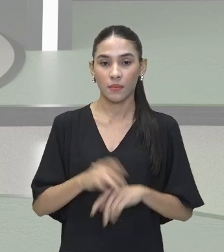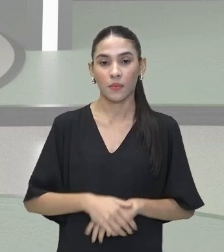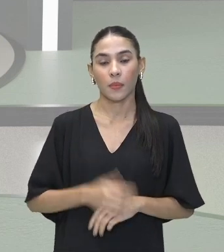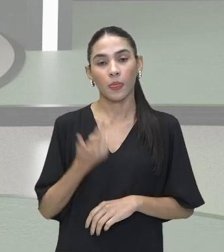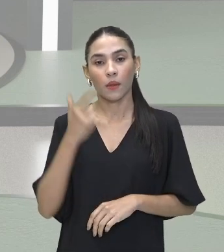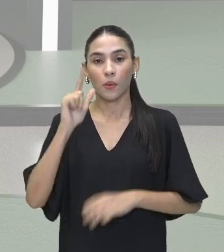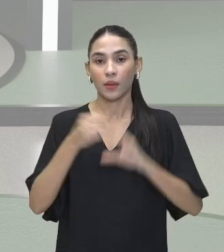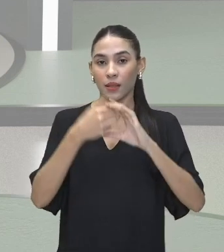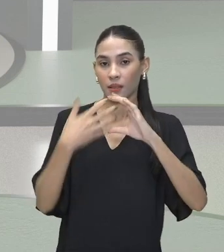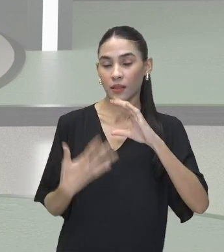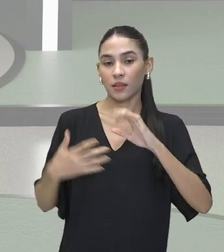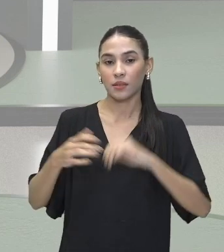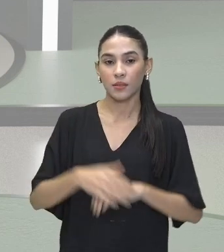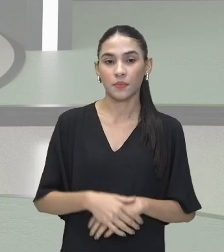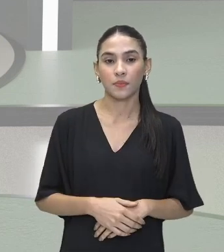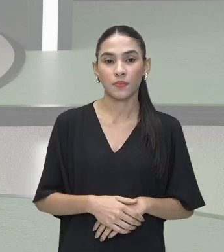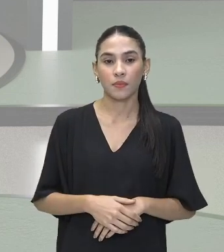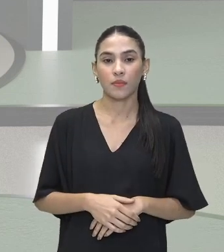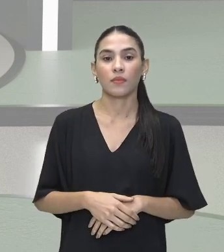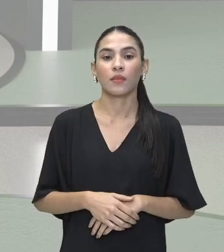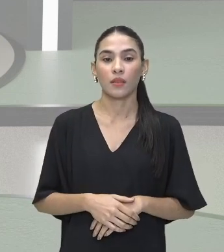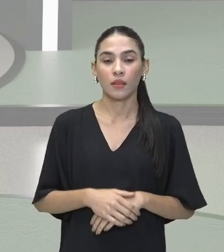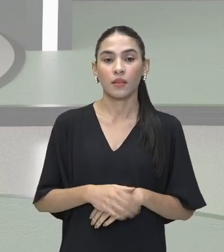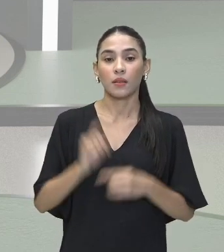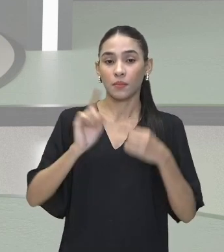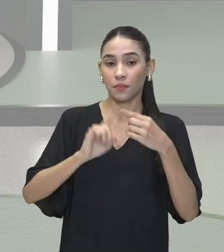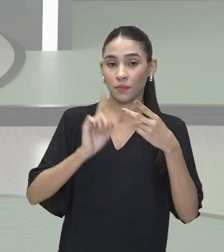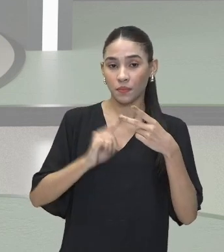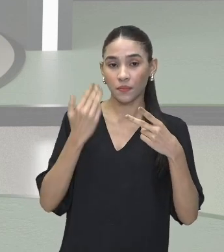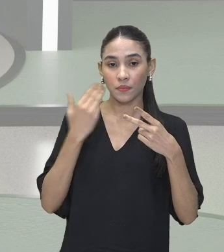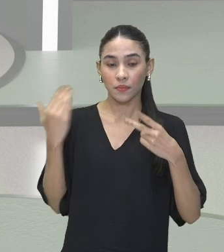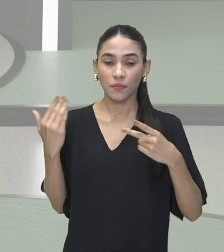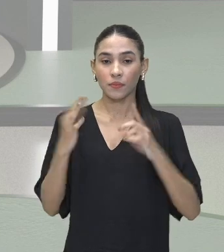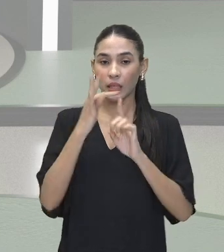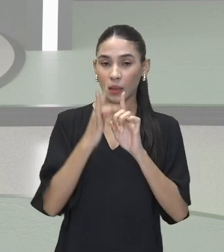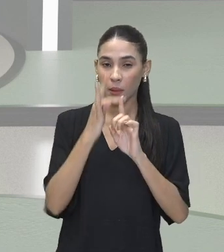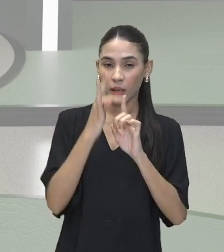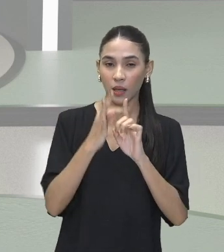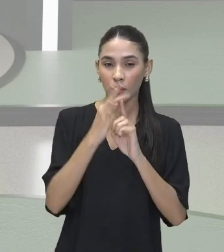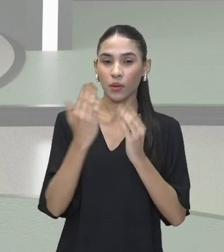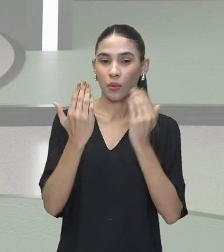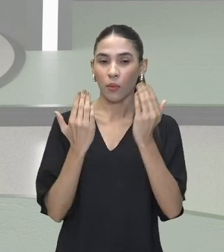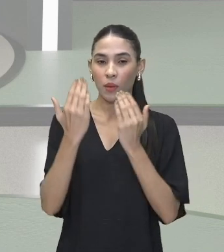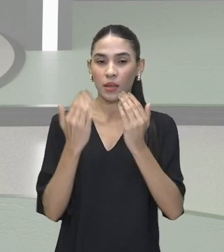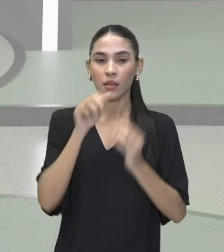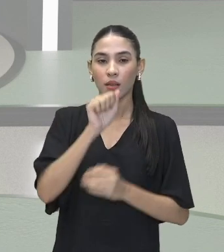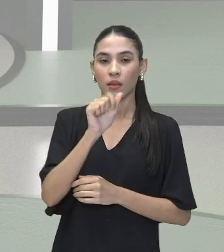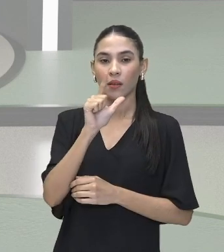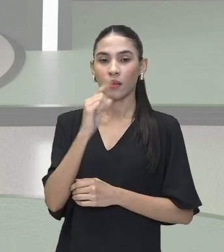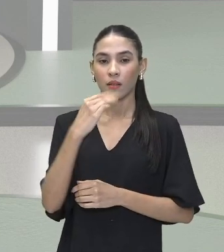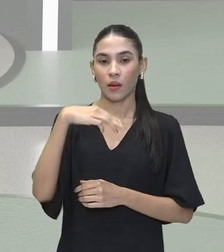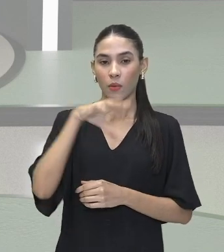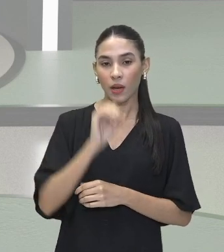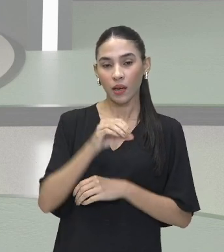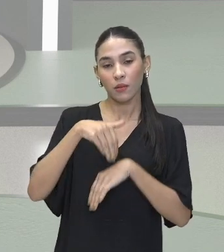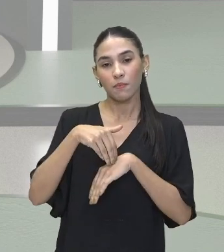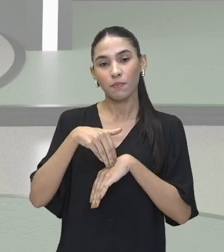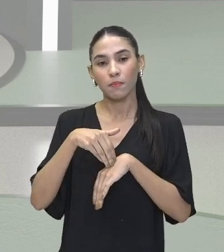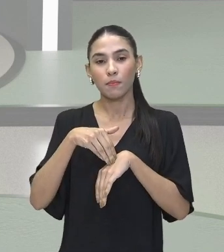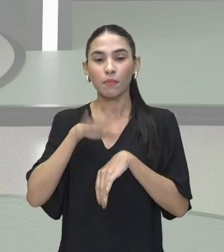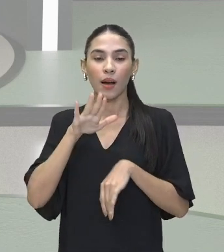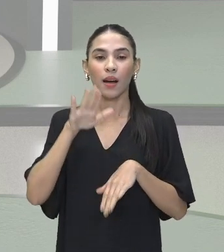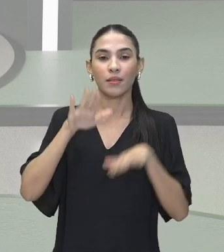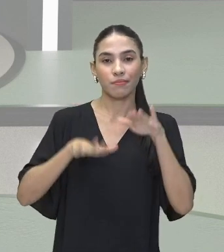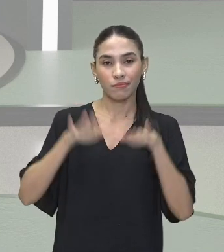Outra característica aqui, os seus pontos de fusão e de ebulição, em comparação com o dos alcanos, eles são mais